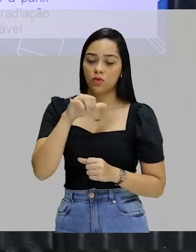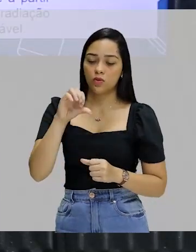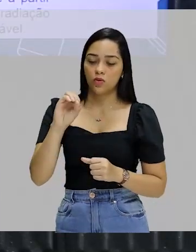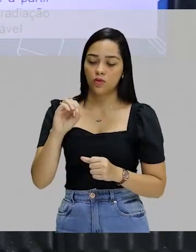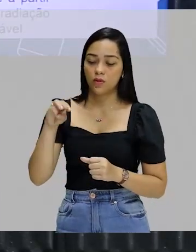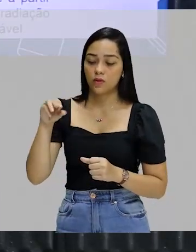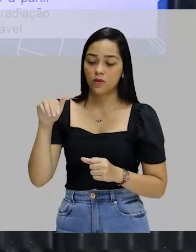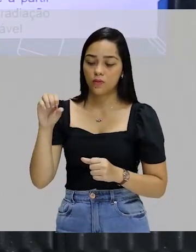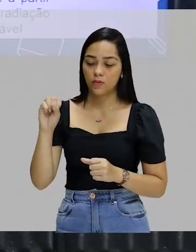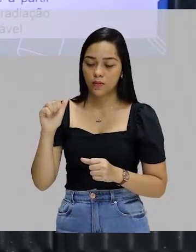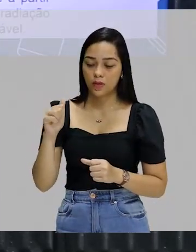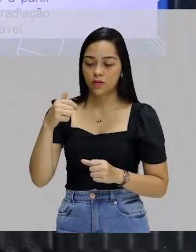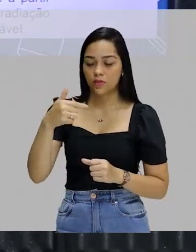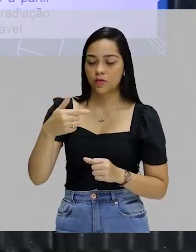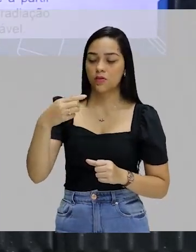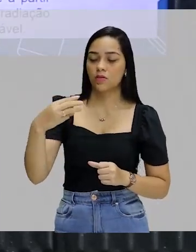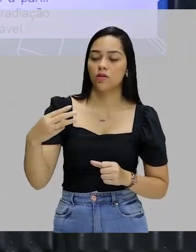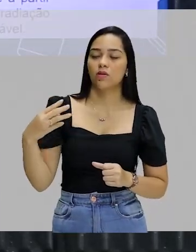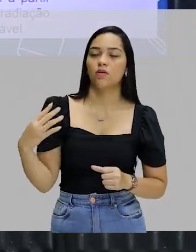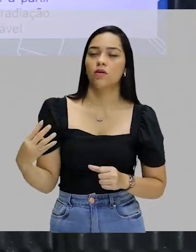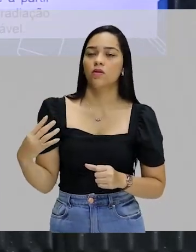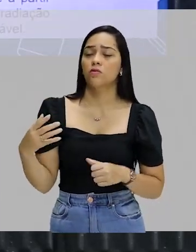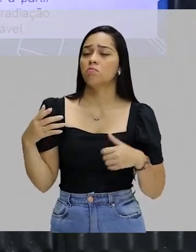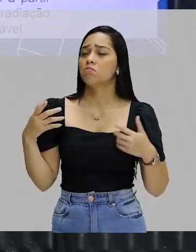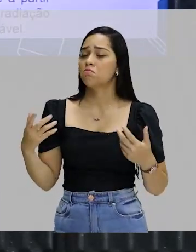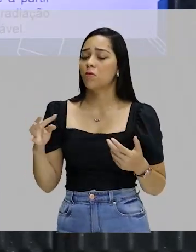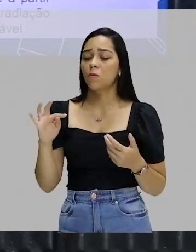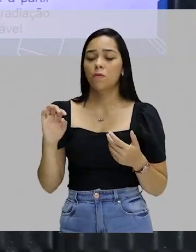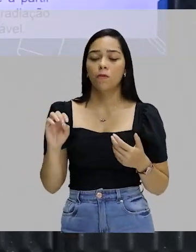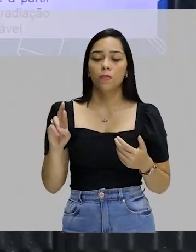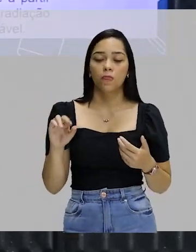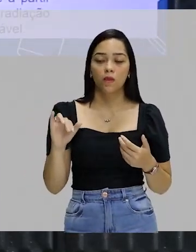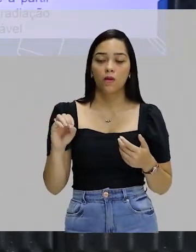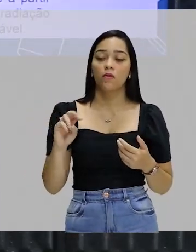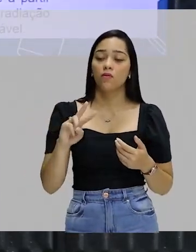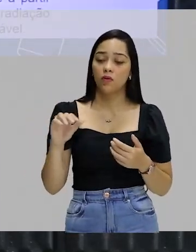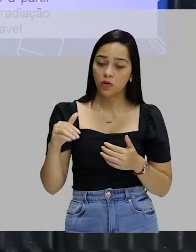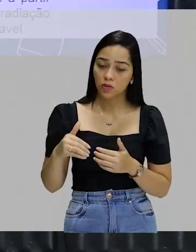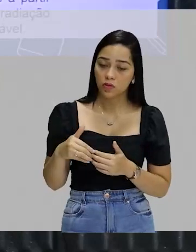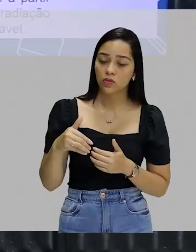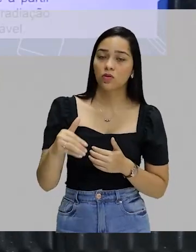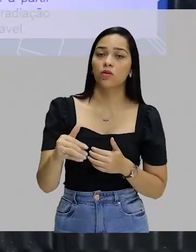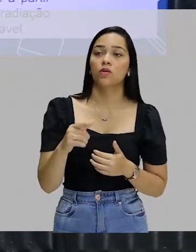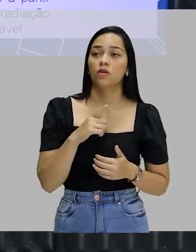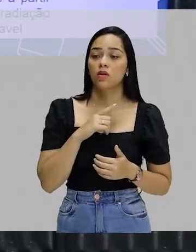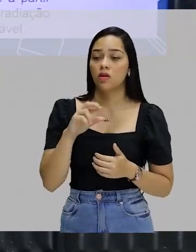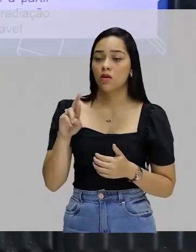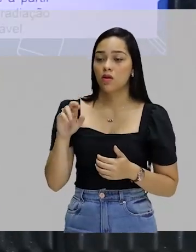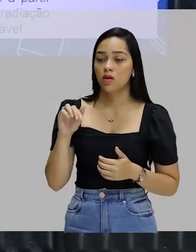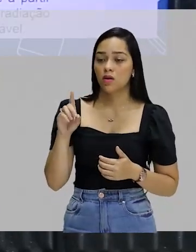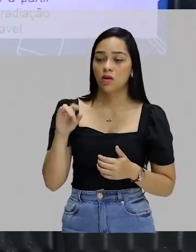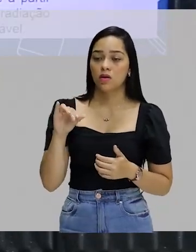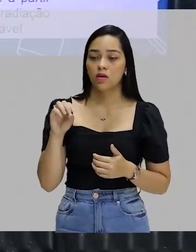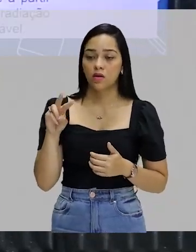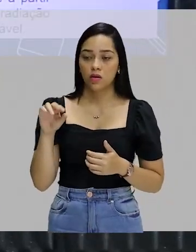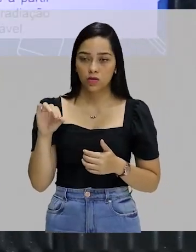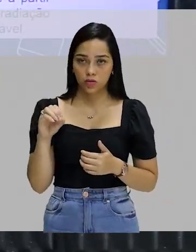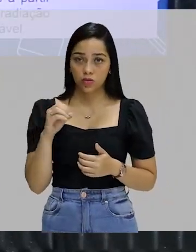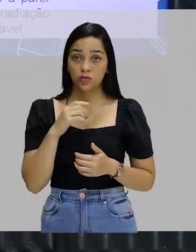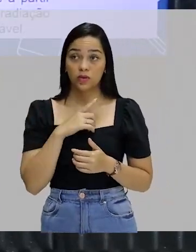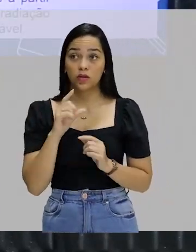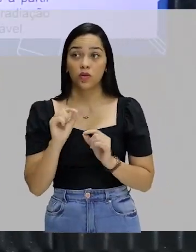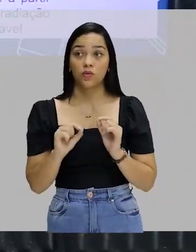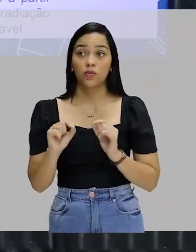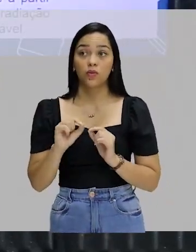massa 234. Aí o tório, turma, vai continuar. Ele é radioativo. Só que agora ele vai emitir uma